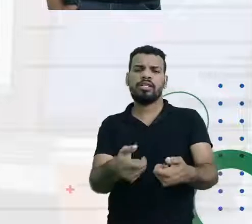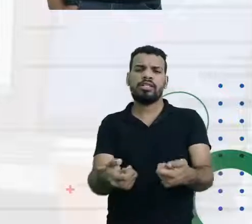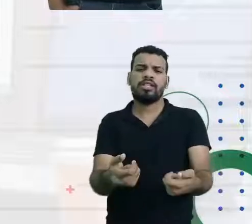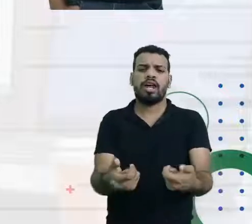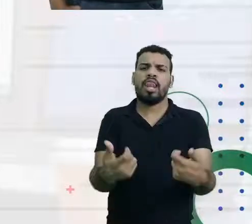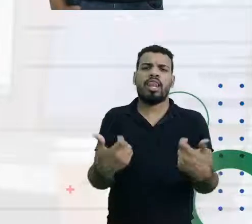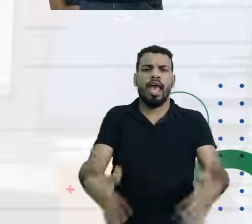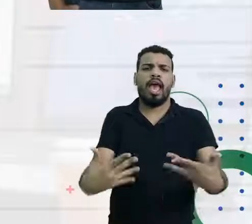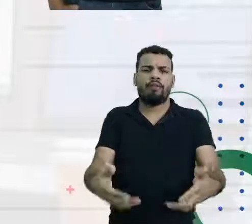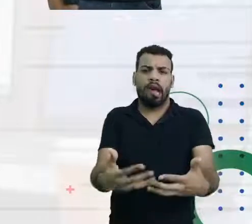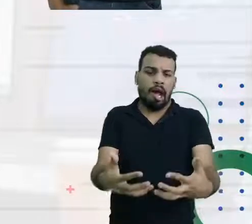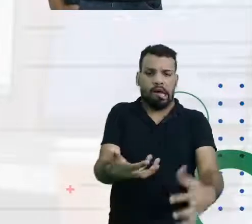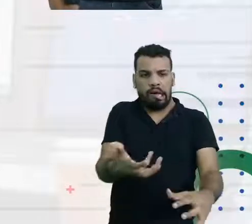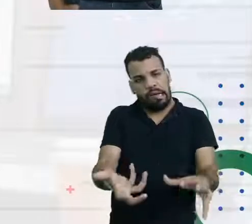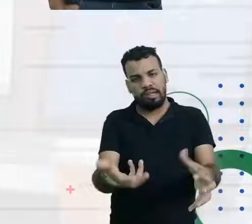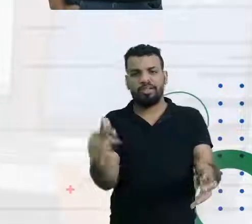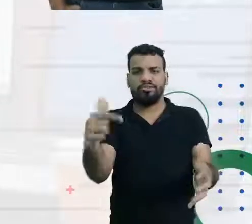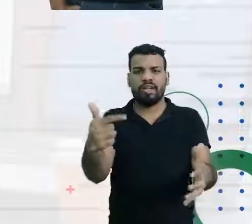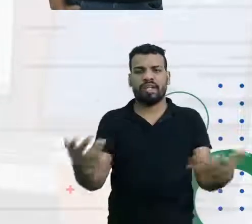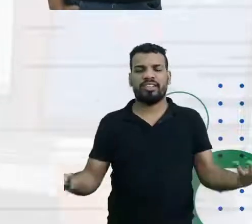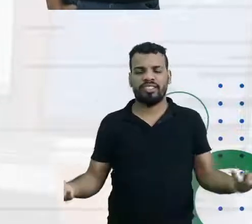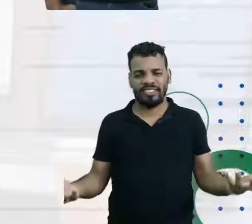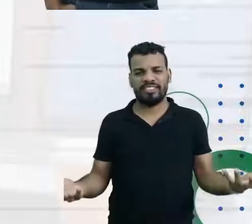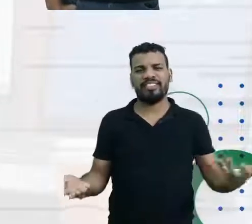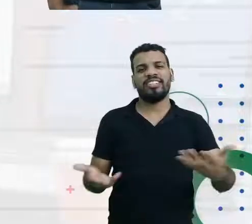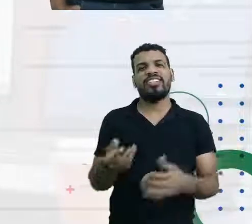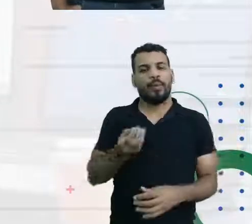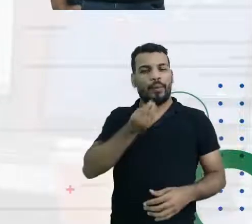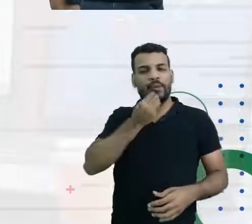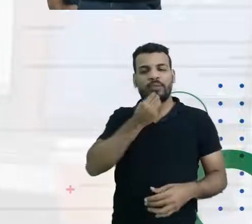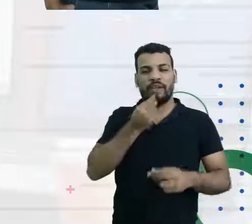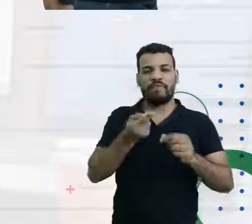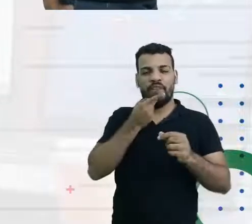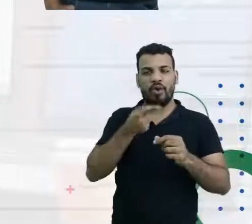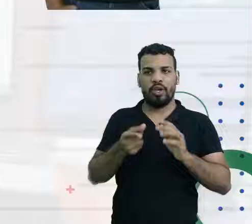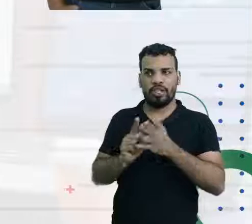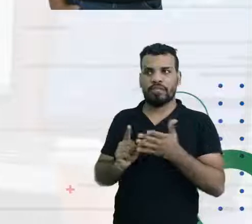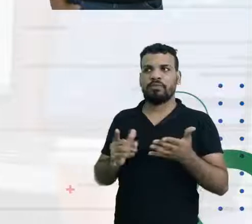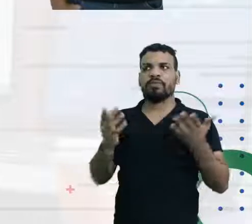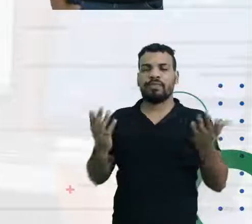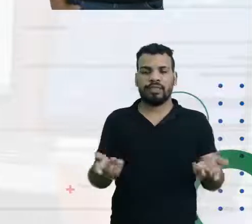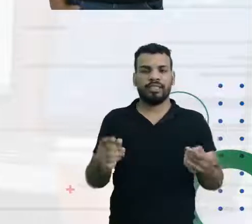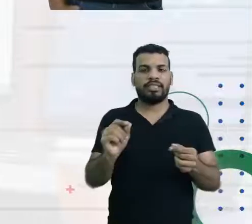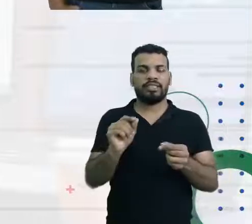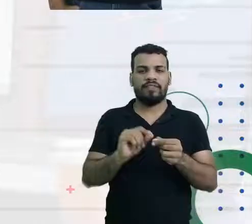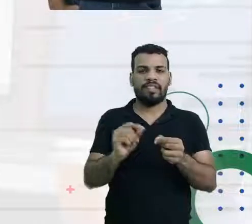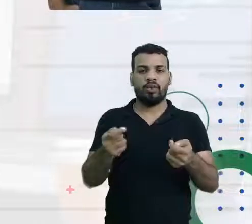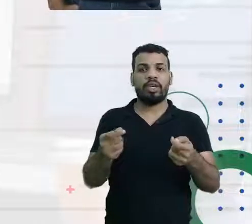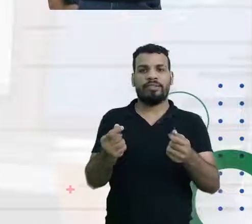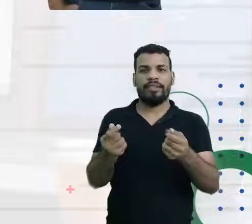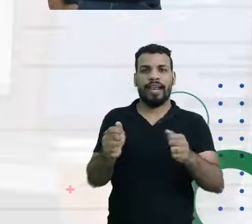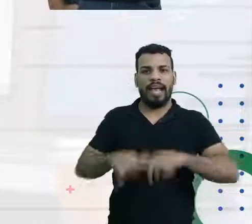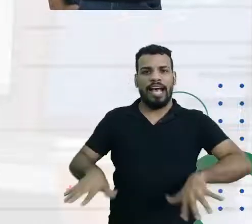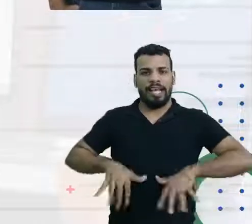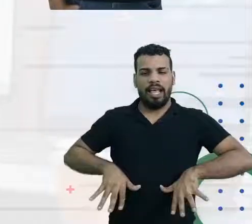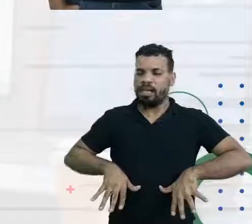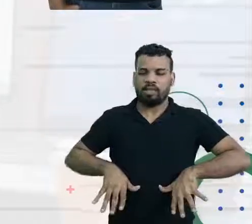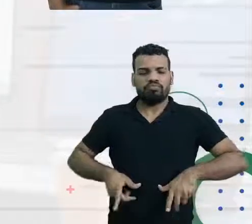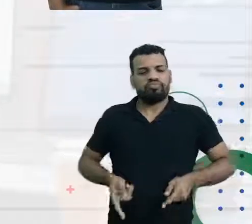todas essas possibilidades que a gente falou antes, a gente acaba economizando dinheiro, né? Muitos